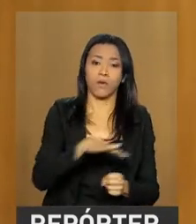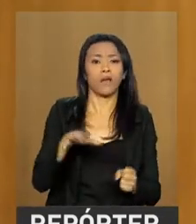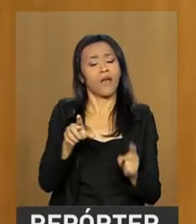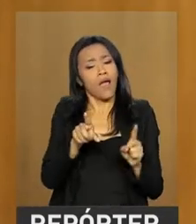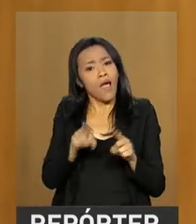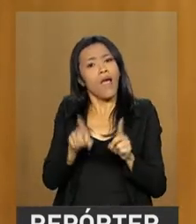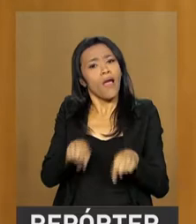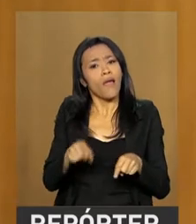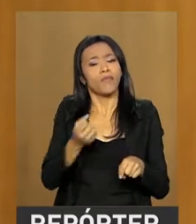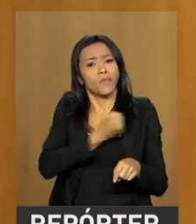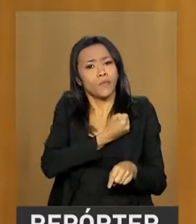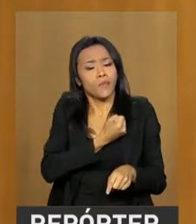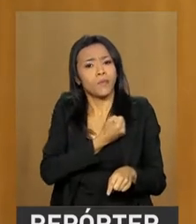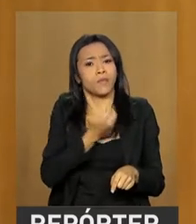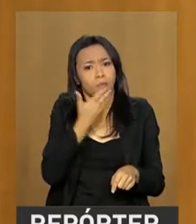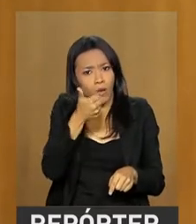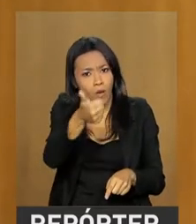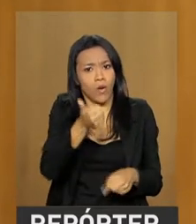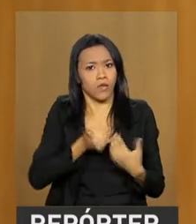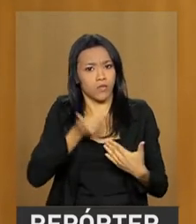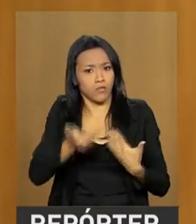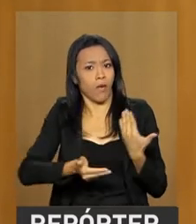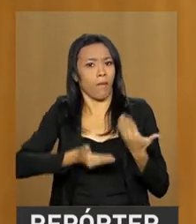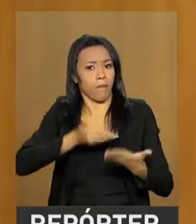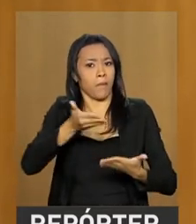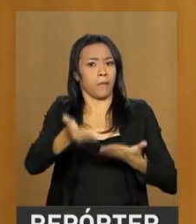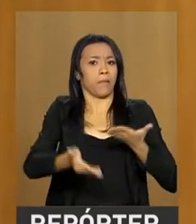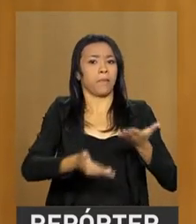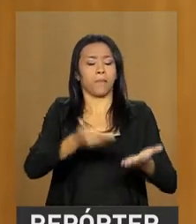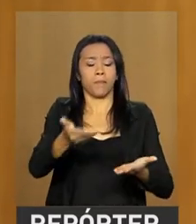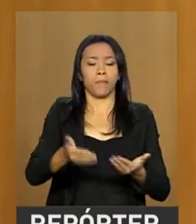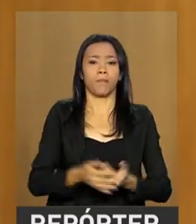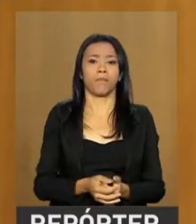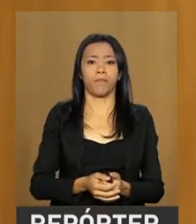números melhores.